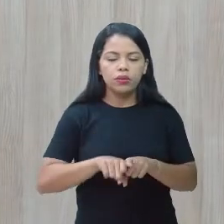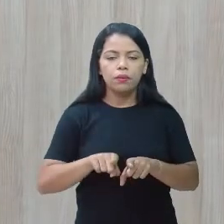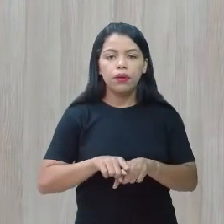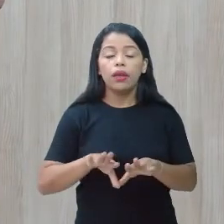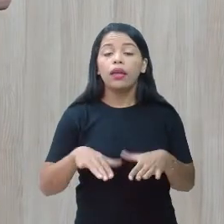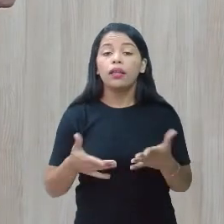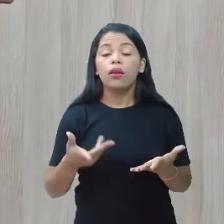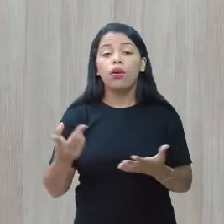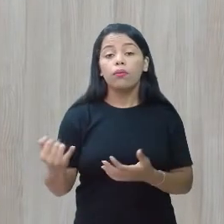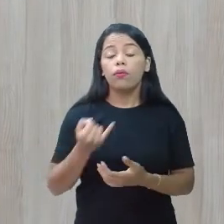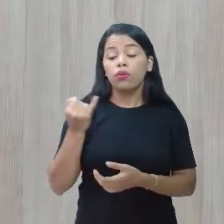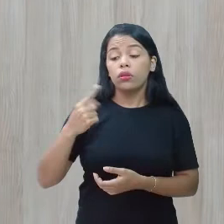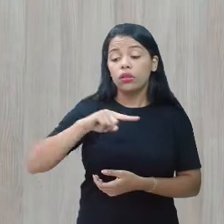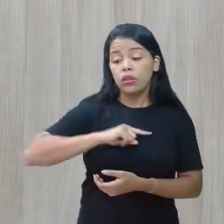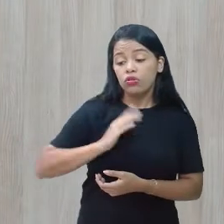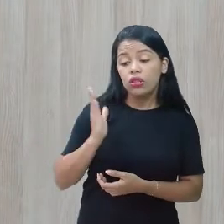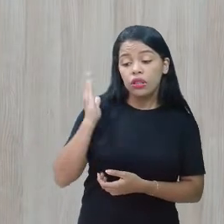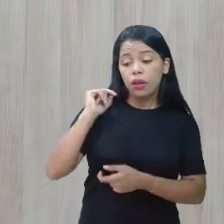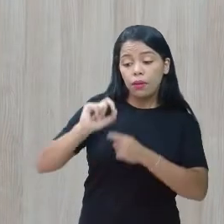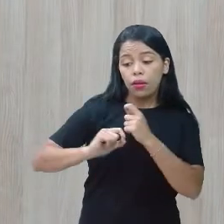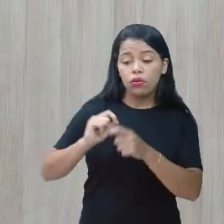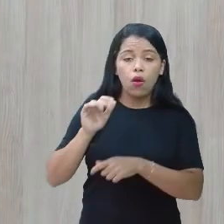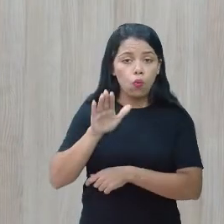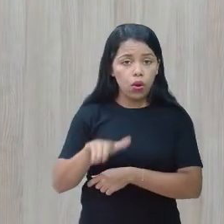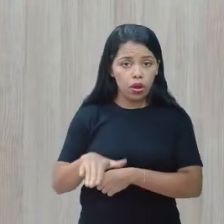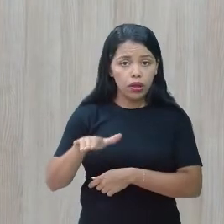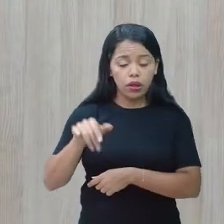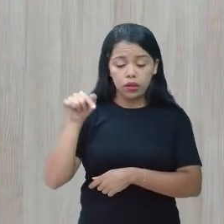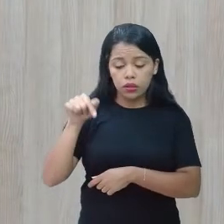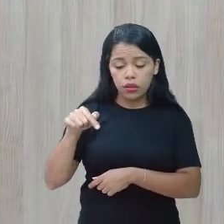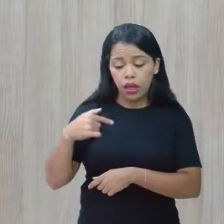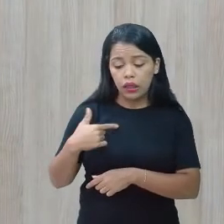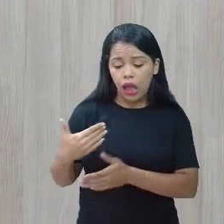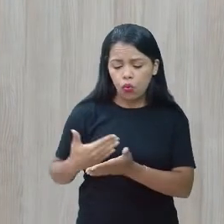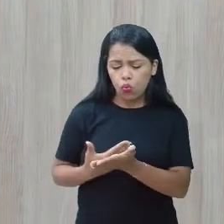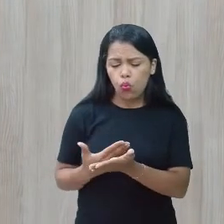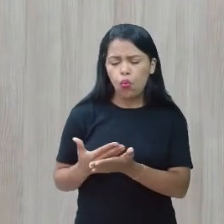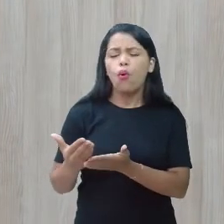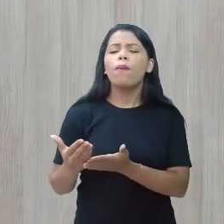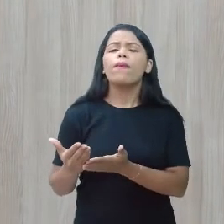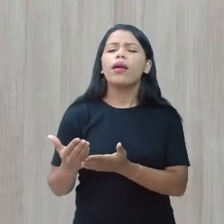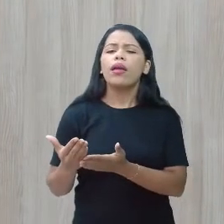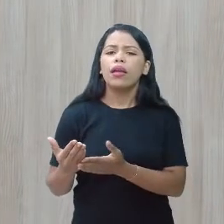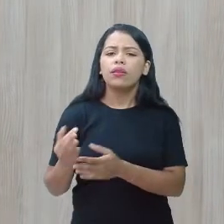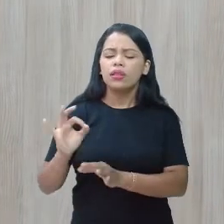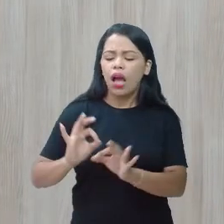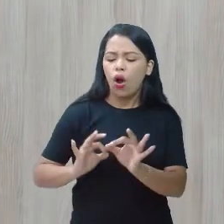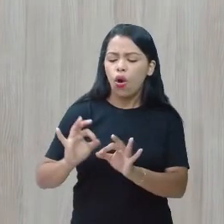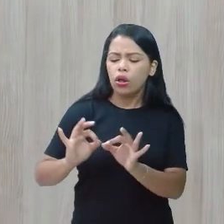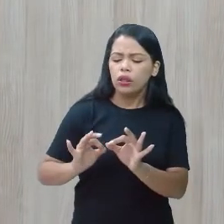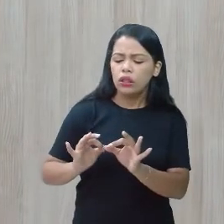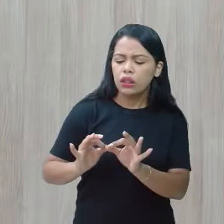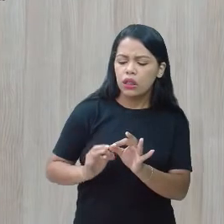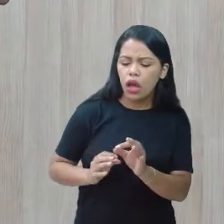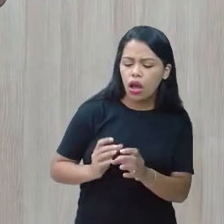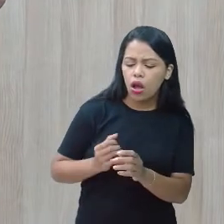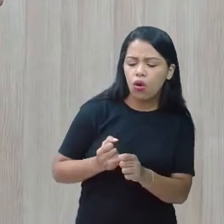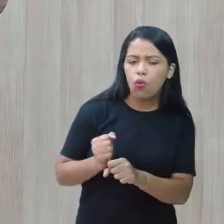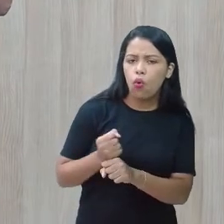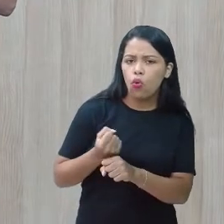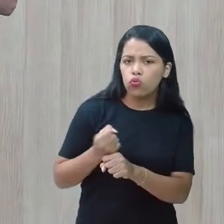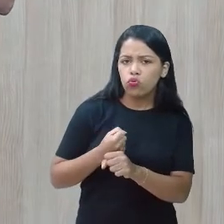importante saber que para uma criança que está no início, na construção dos seus conceitos,